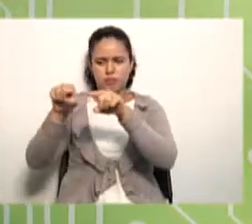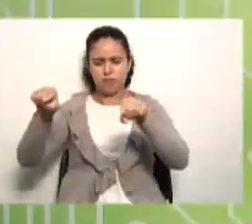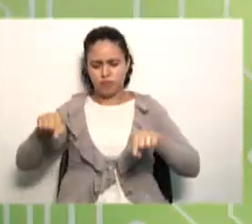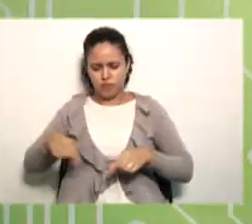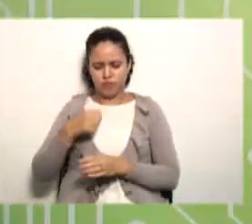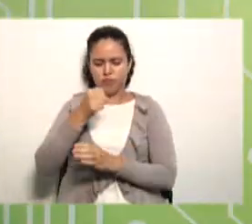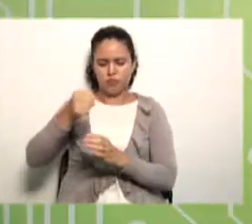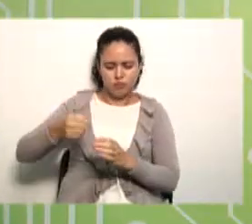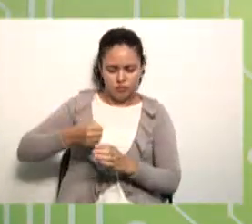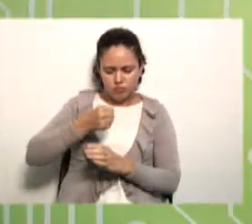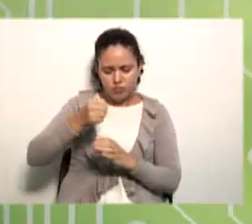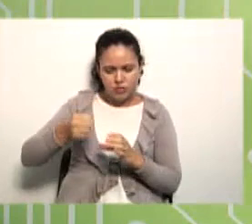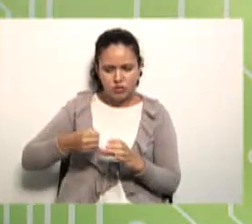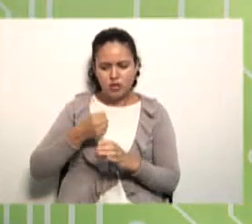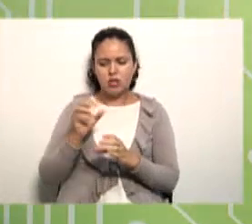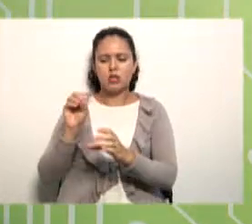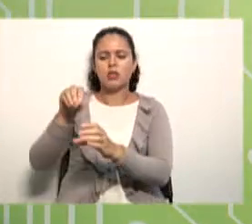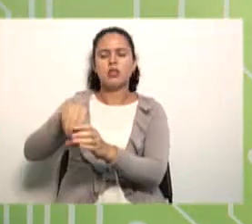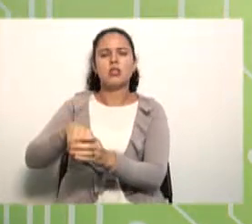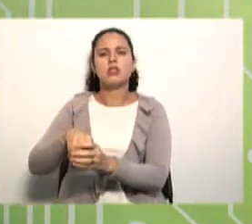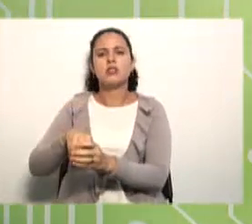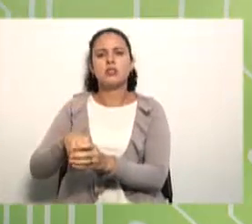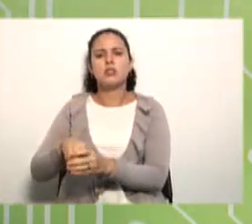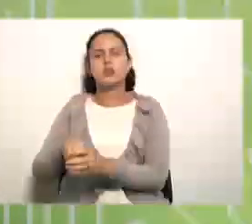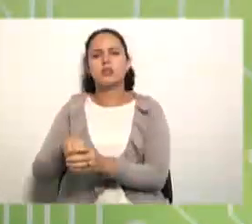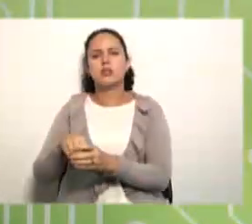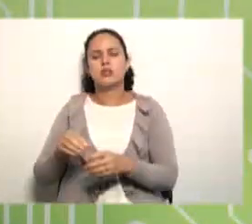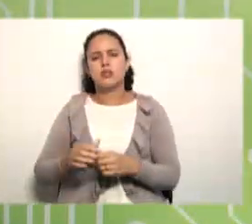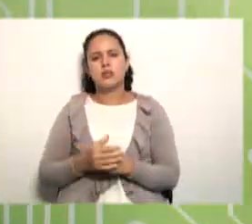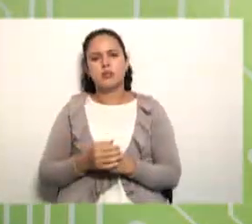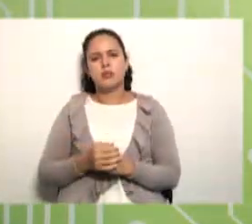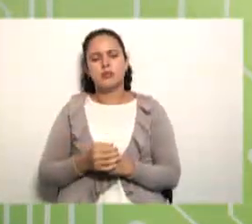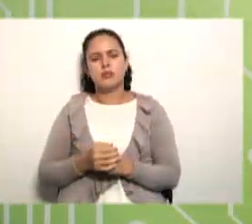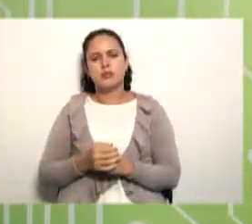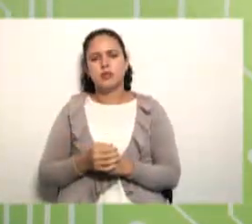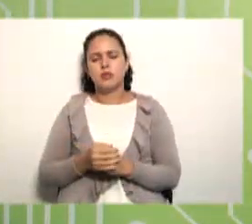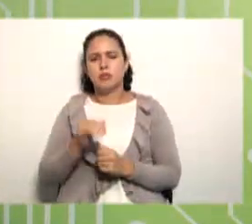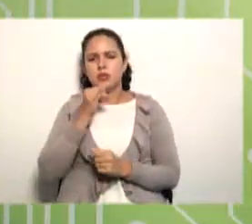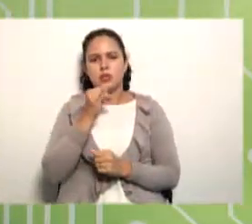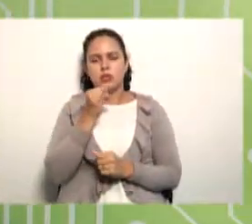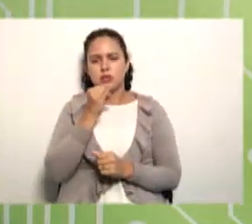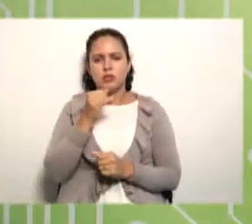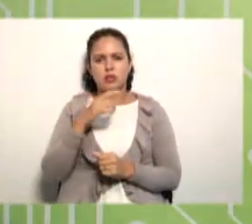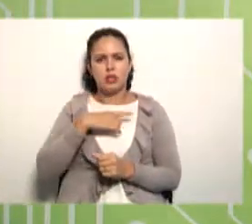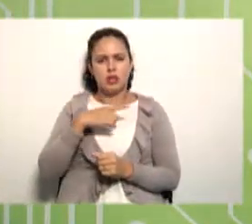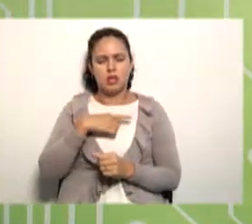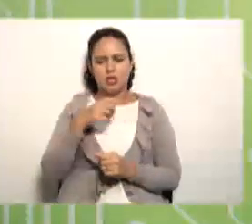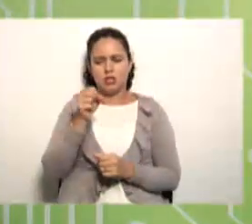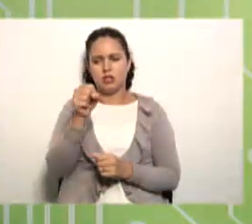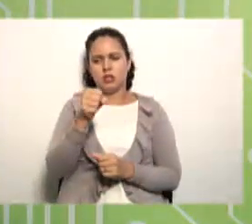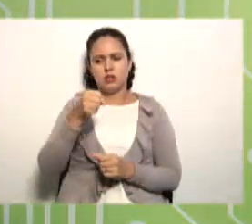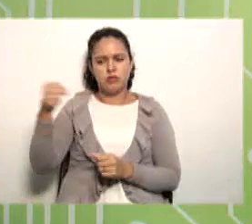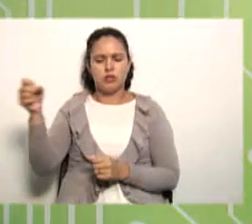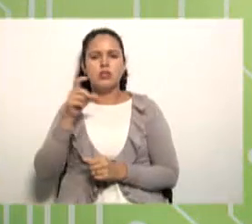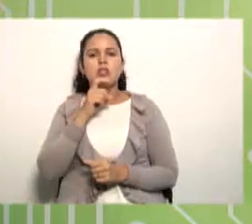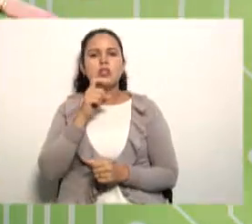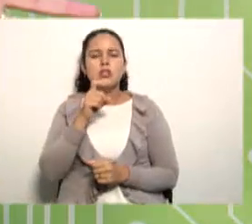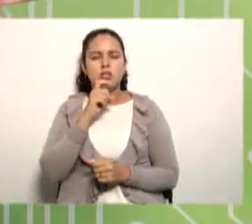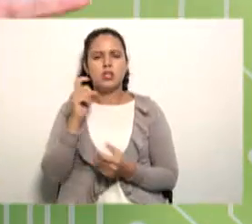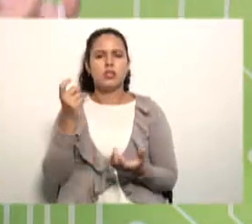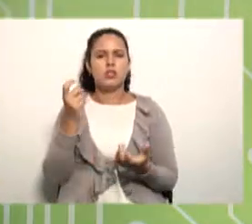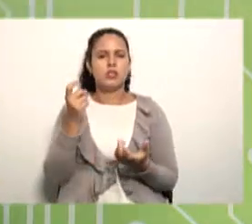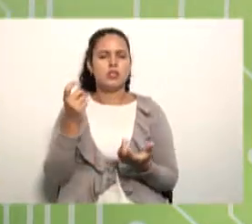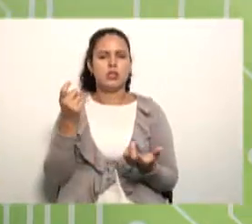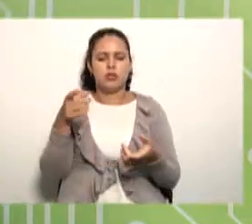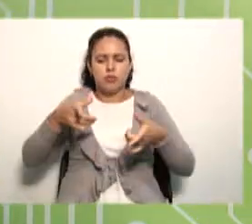a cozinha dos seus avós. O que tinha dentro da cozinha de eletrodoméstico? O que tem lá hoje em dia? E compara